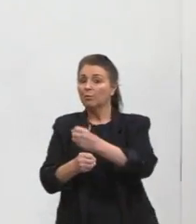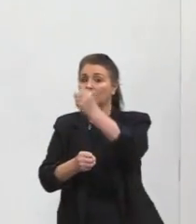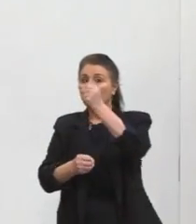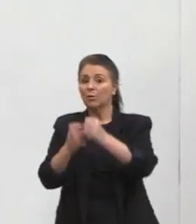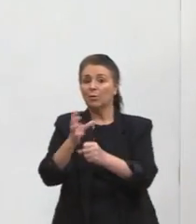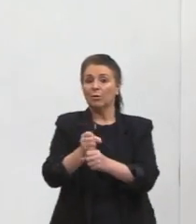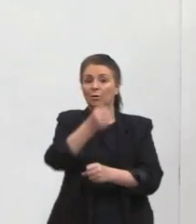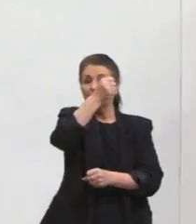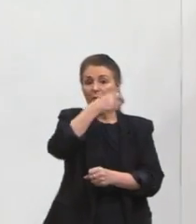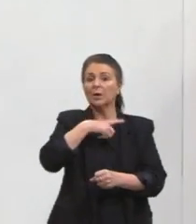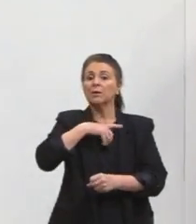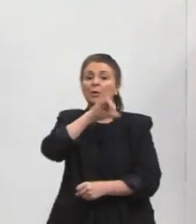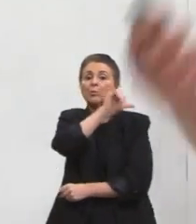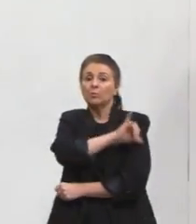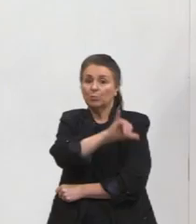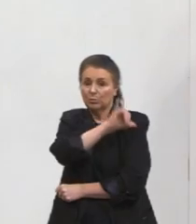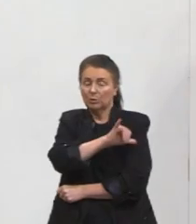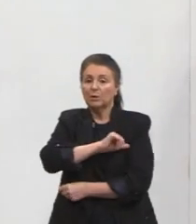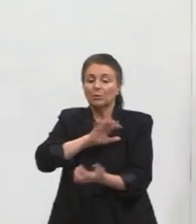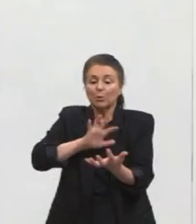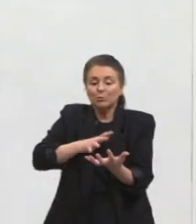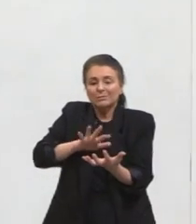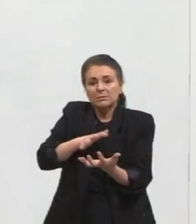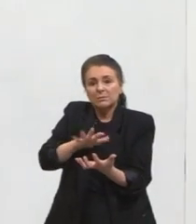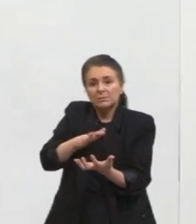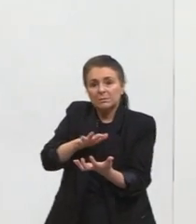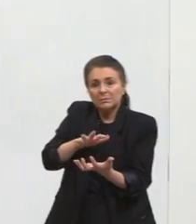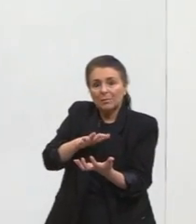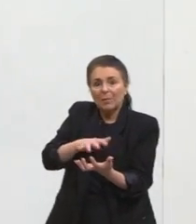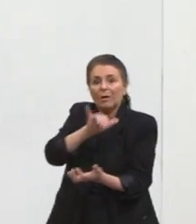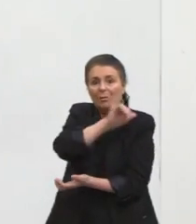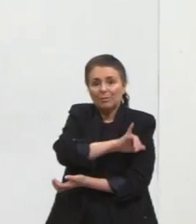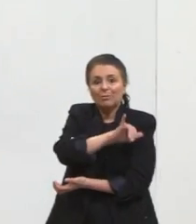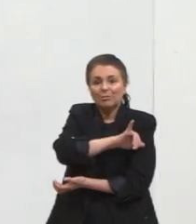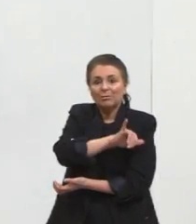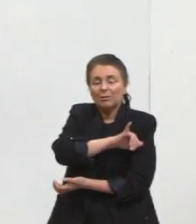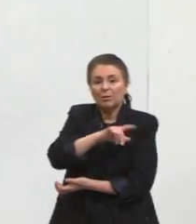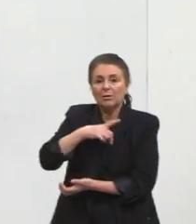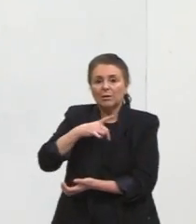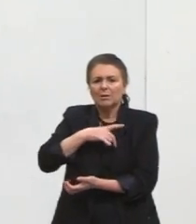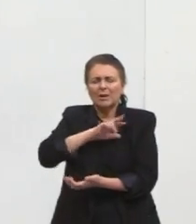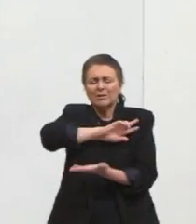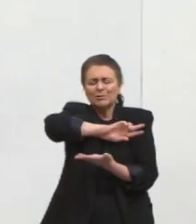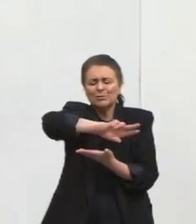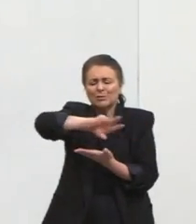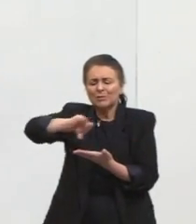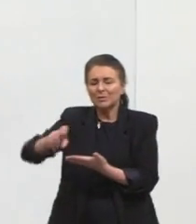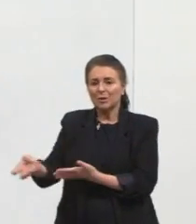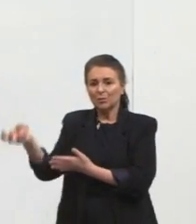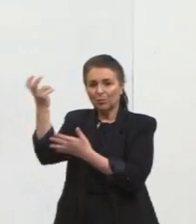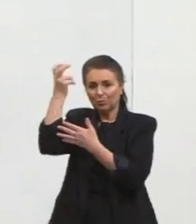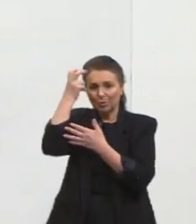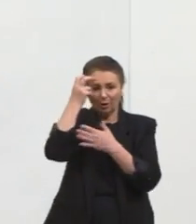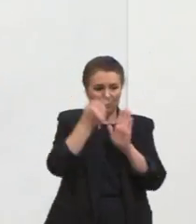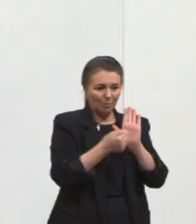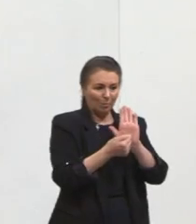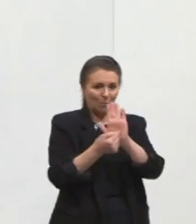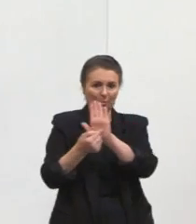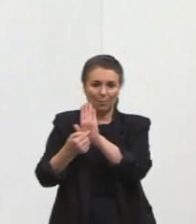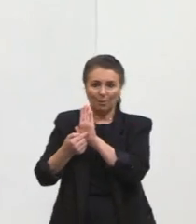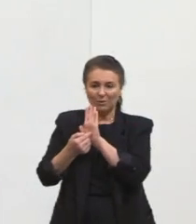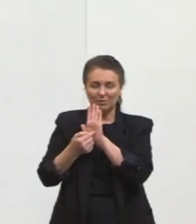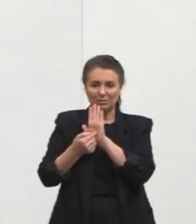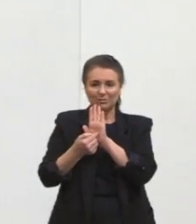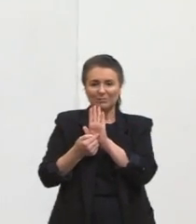aqui no Rio de Janeiro né com o samba quer dizer nós temos aí essa diversidade cultural expressa no carnaval e